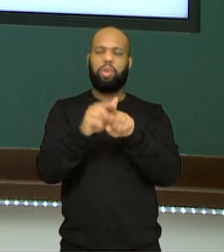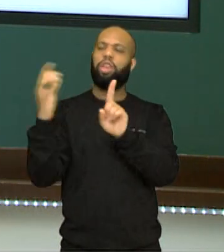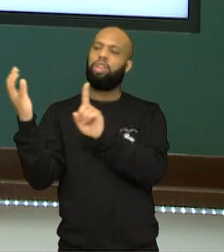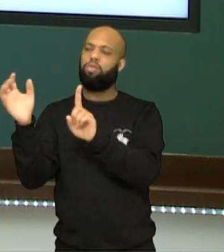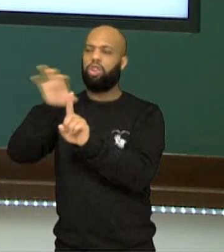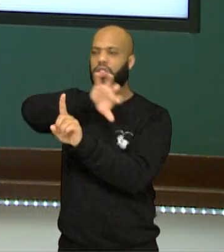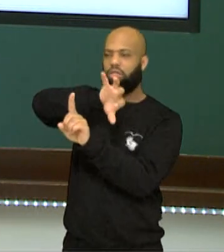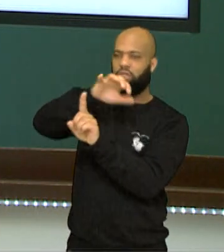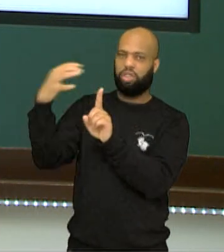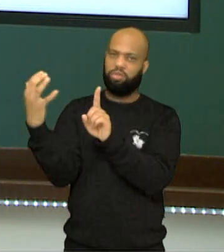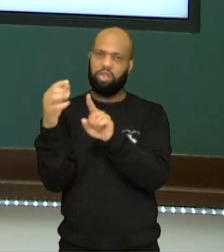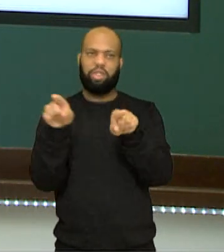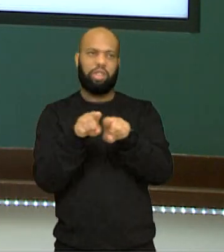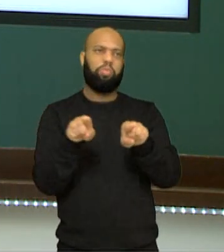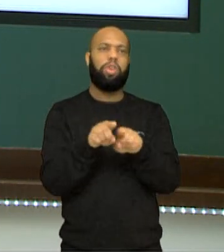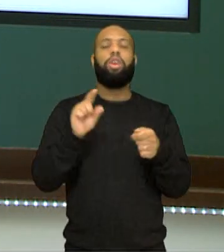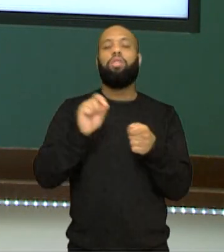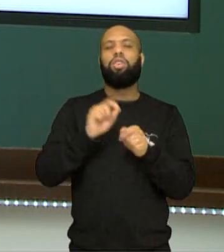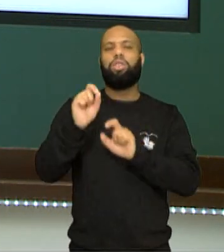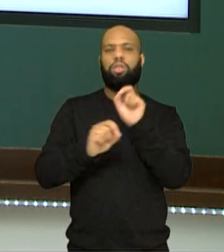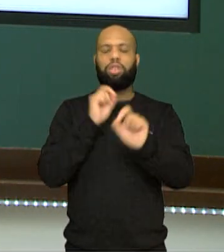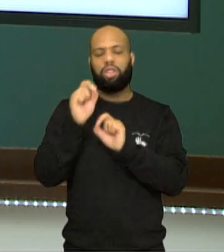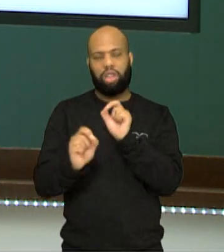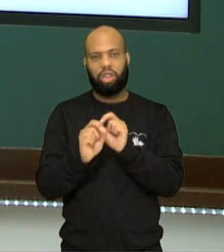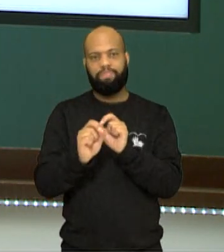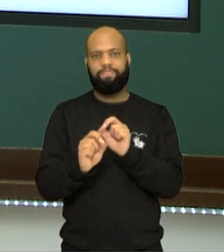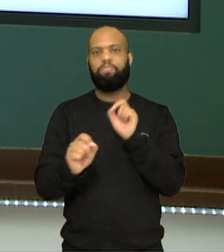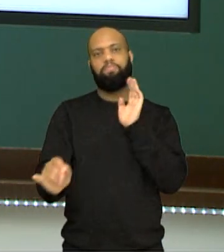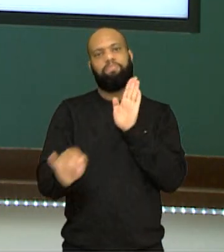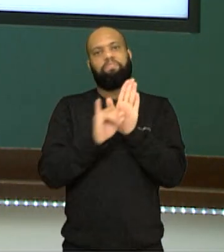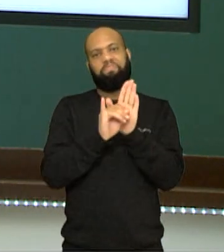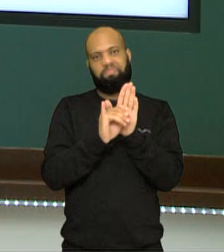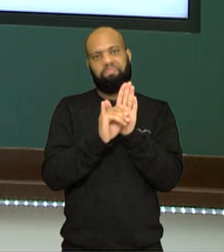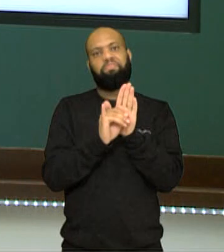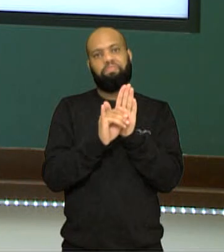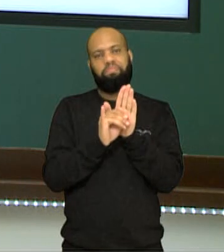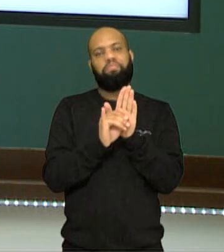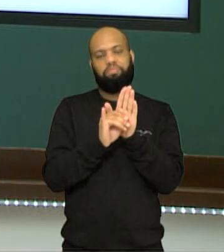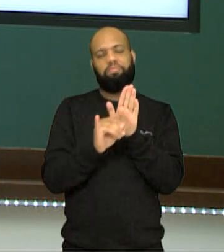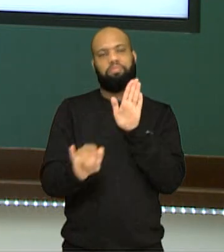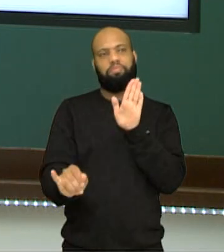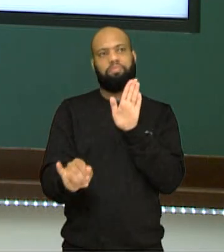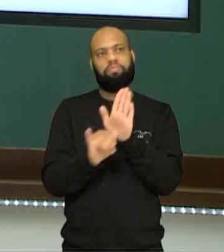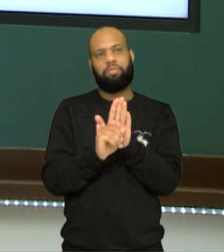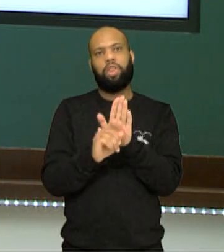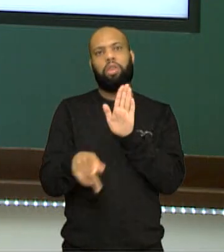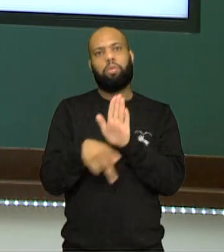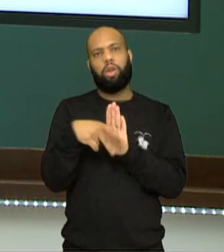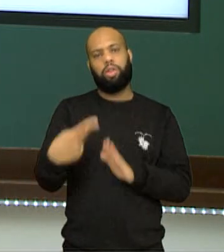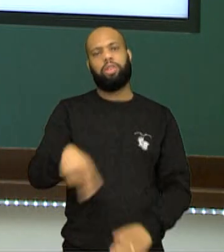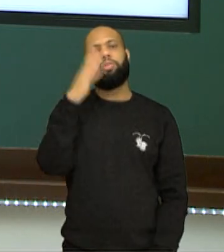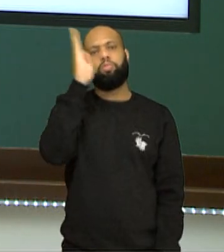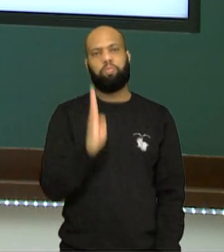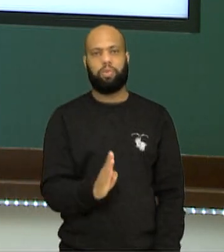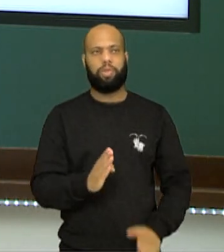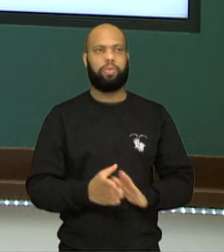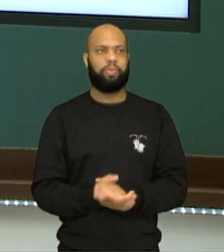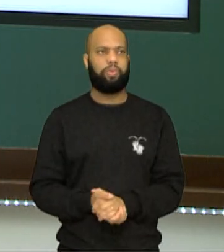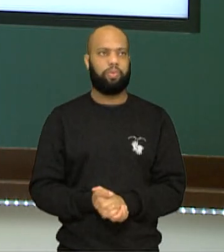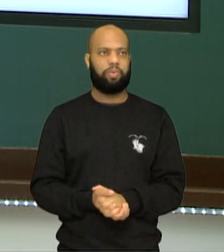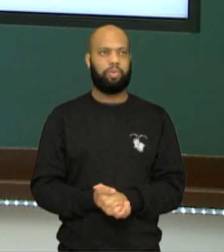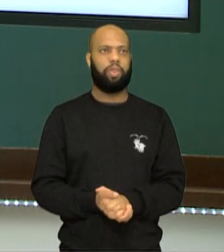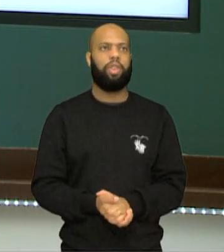outra, até a gente criar uma coisa genuinamente, que hoje a gente fala que é genuinamente nossa, do nosso